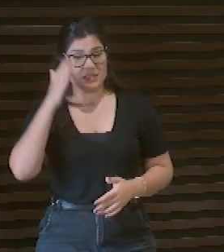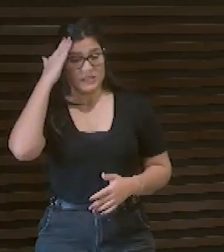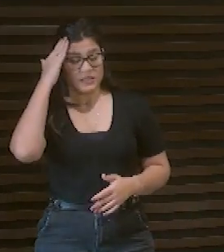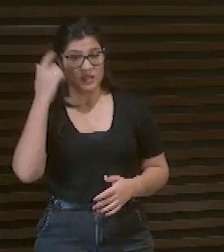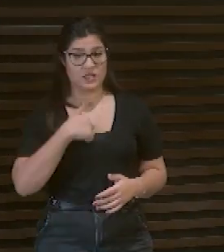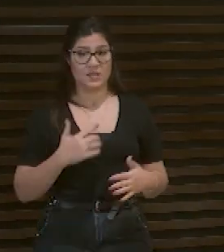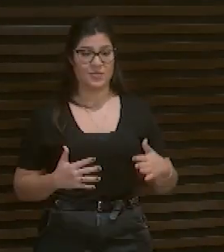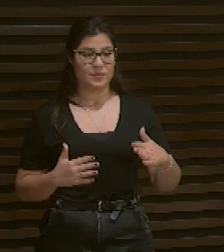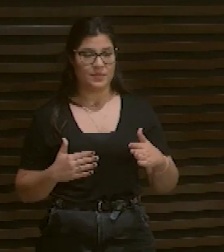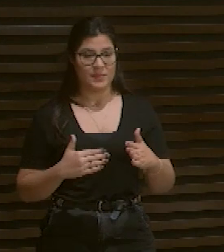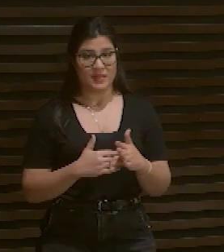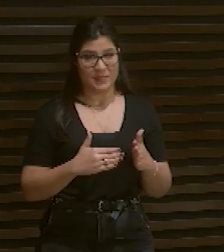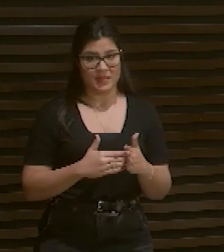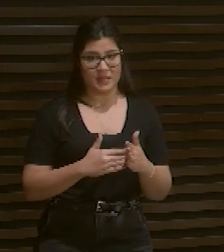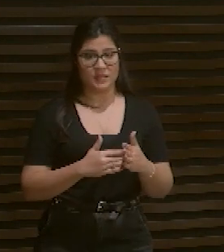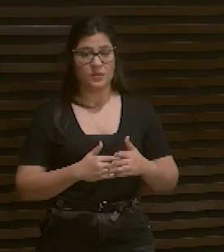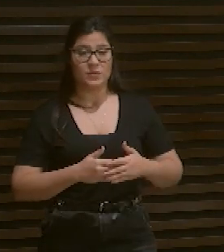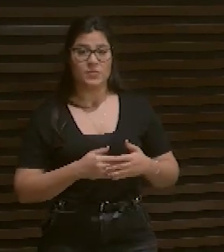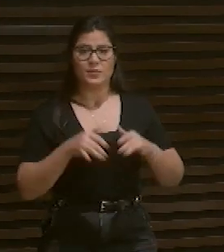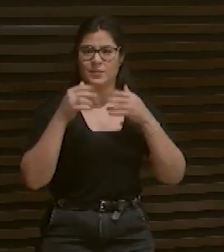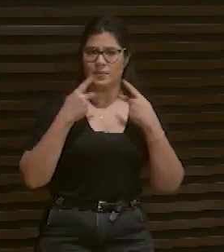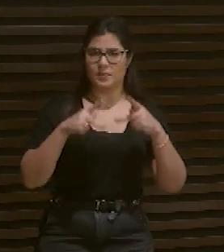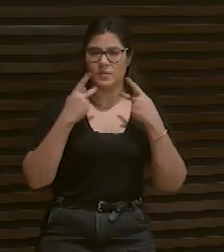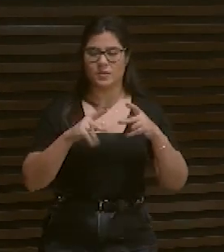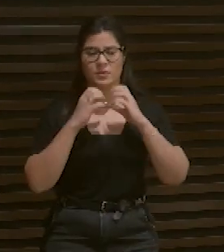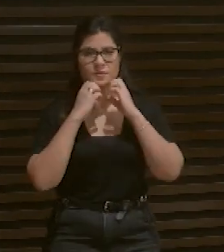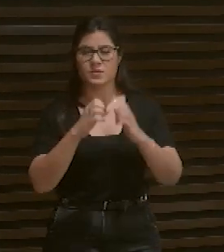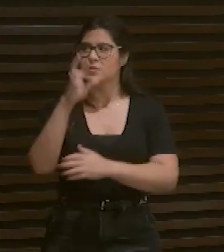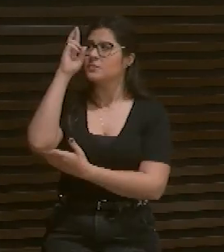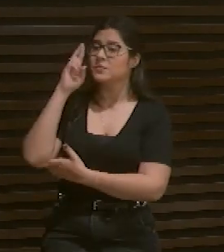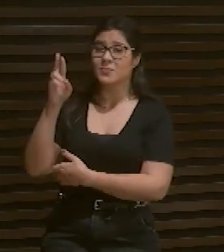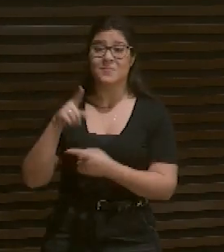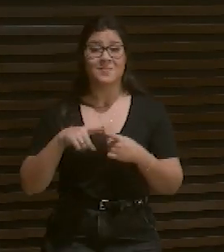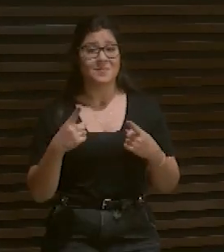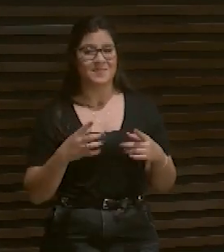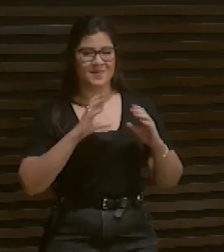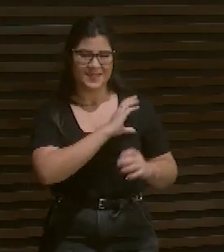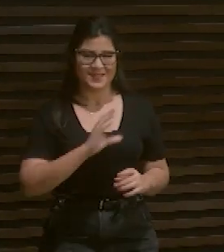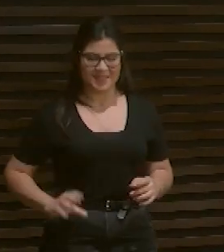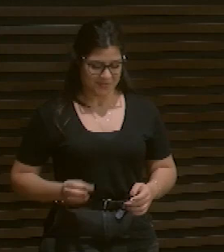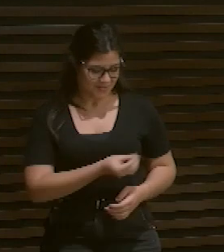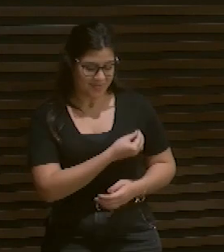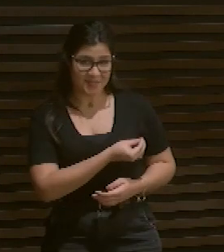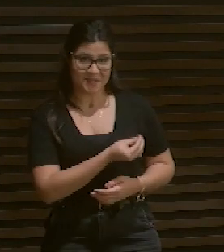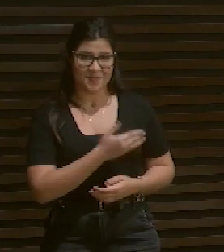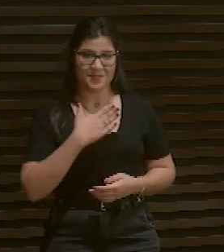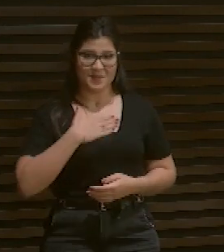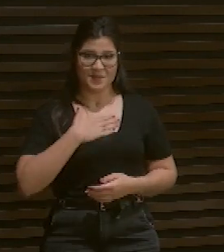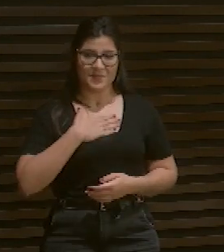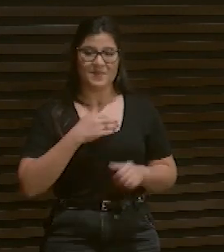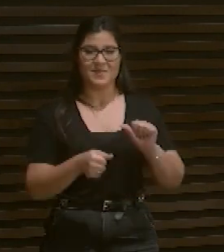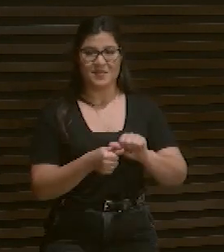limitado para trazer o evangelho do Senhor. Mas o Cristo que habita em mim faz as